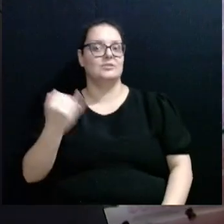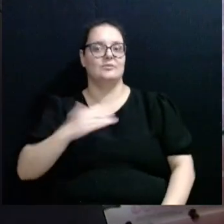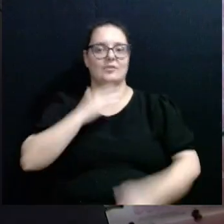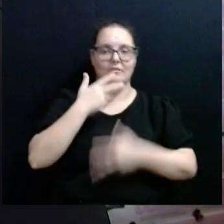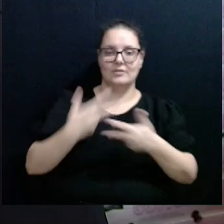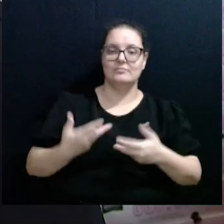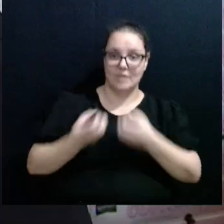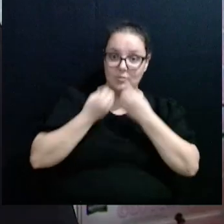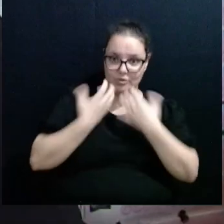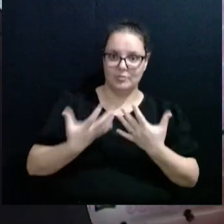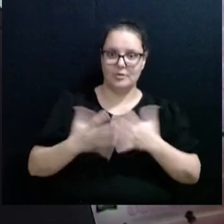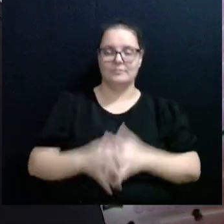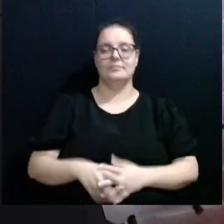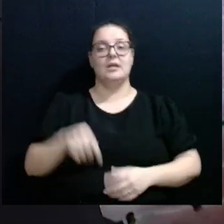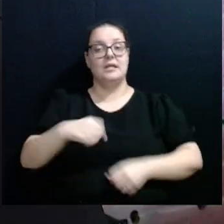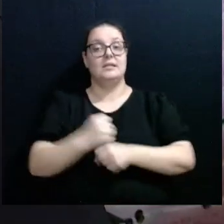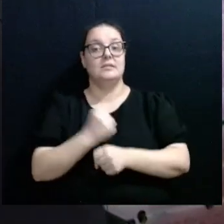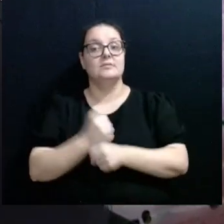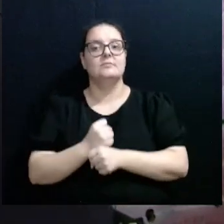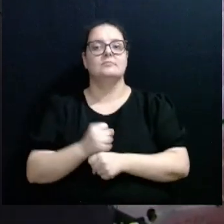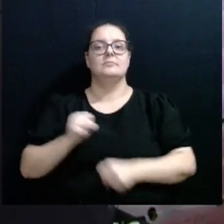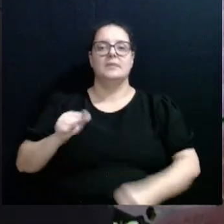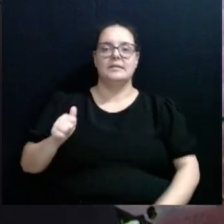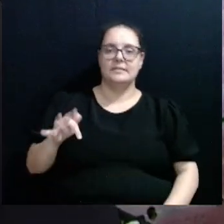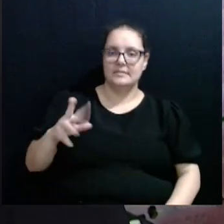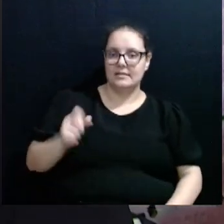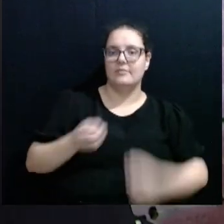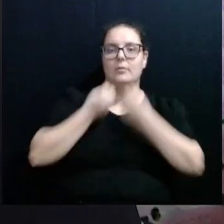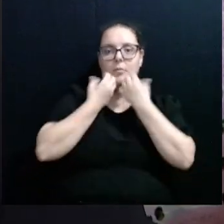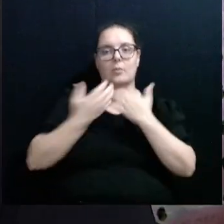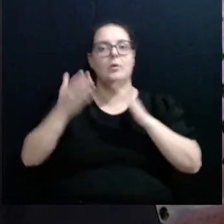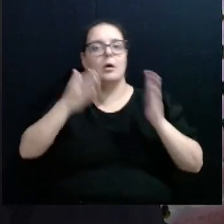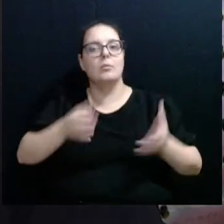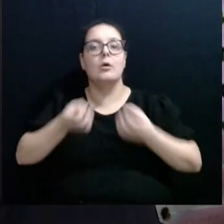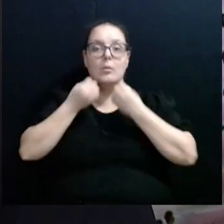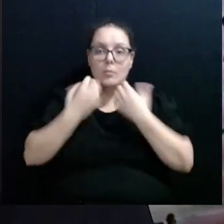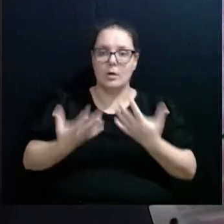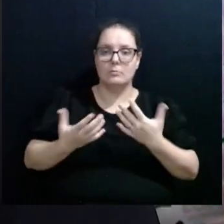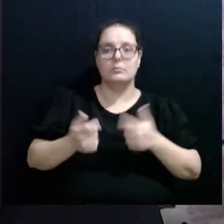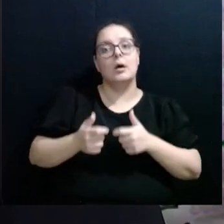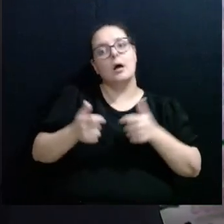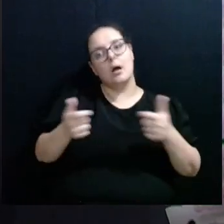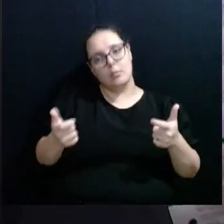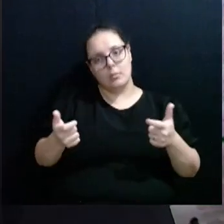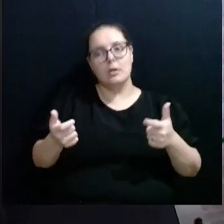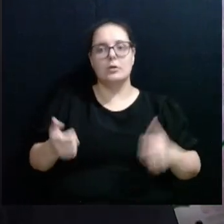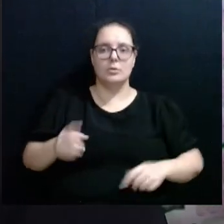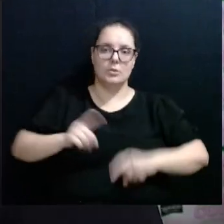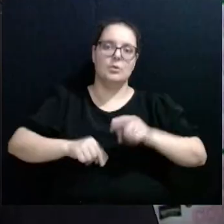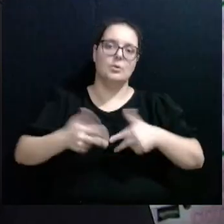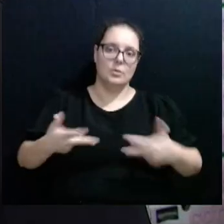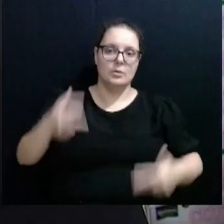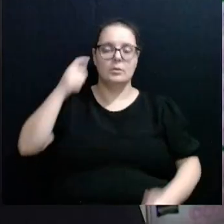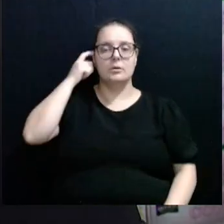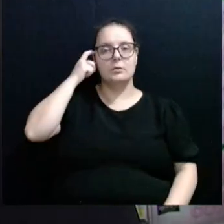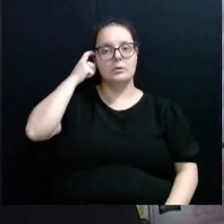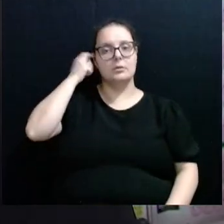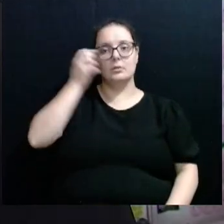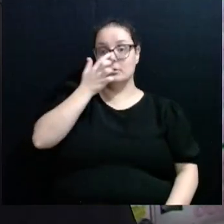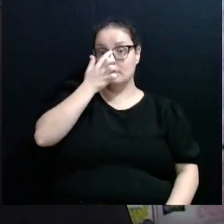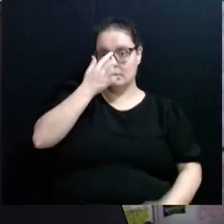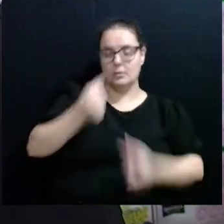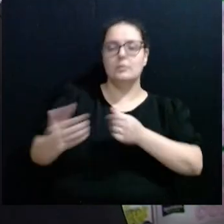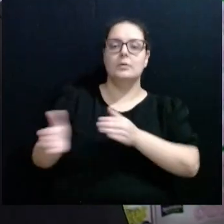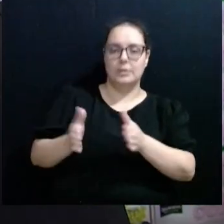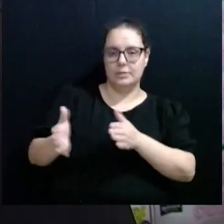ano a gente fez uma safra muito boa, produção muito boa dos produtos, a grande maioria dos produtos com preços bem acessíveis aí em relação ao